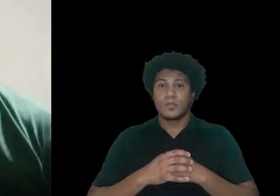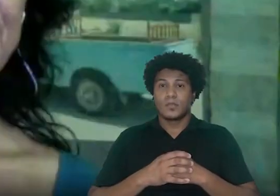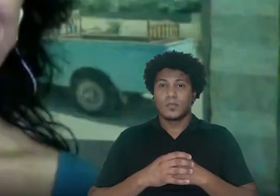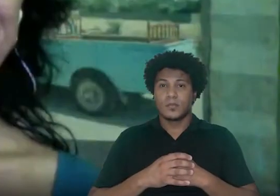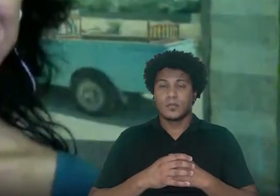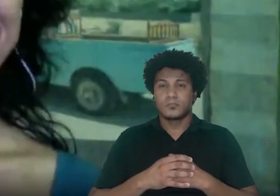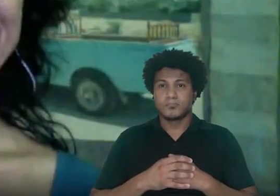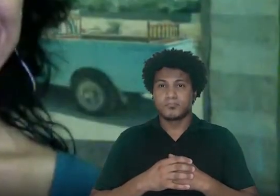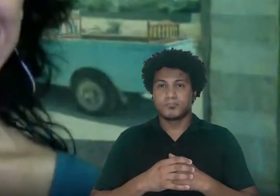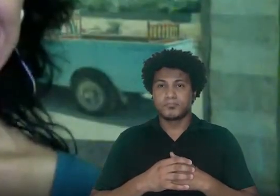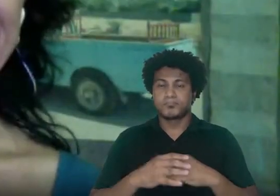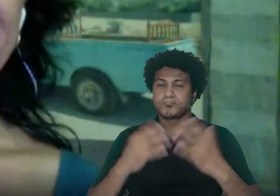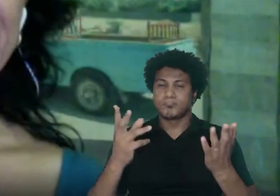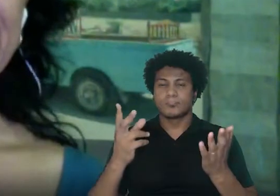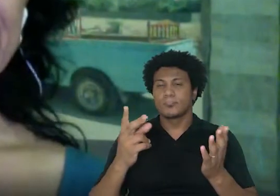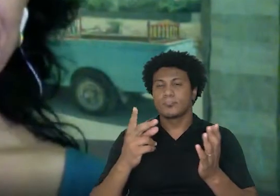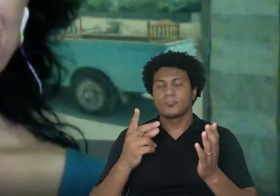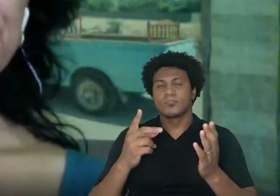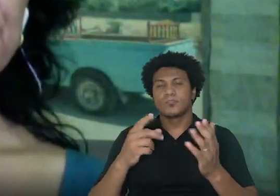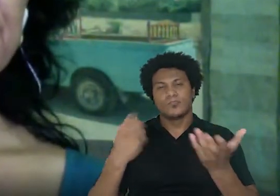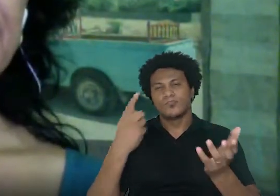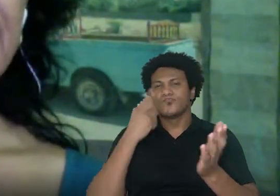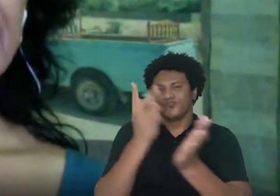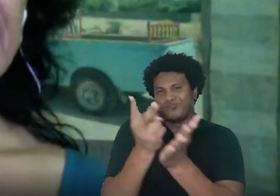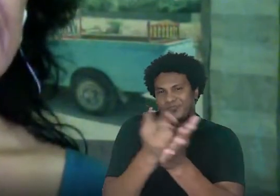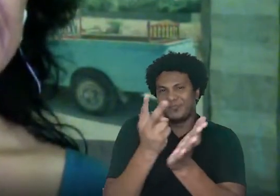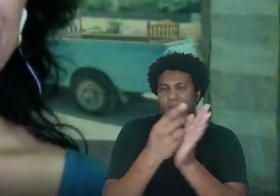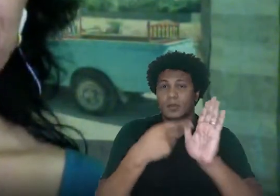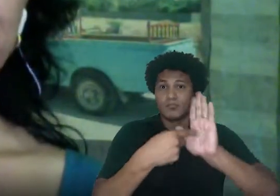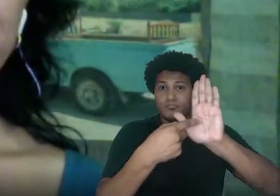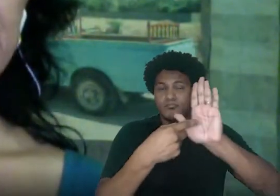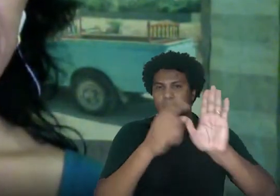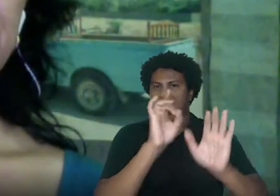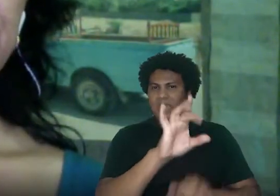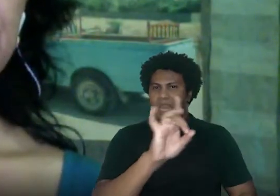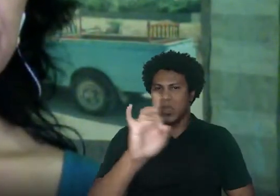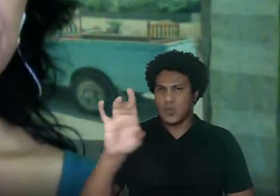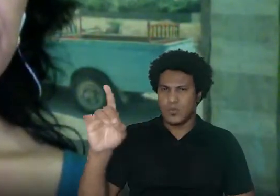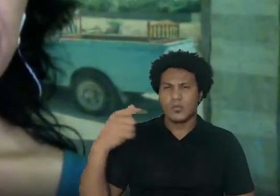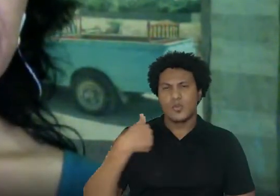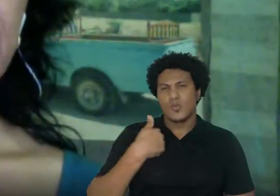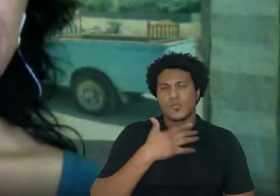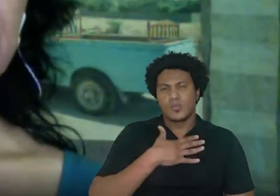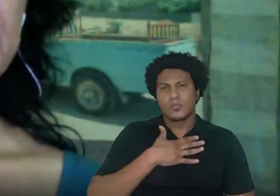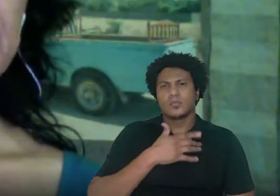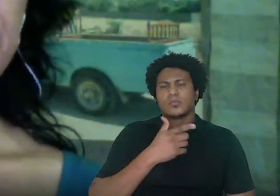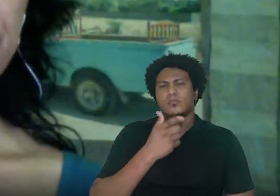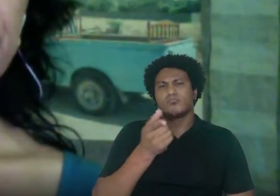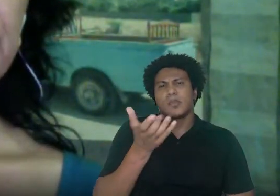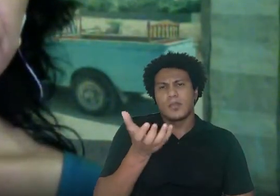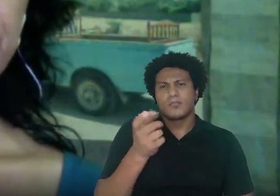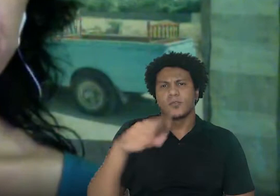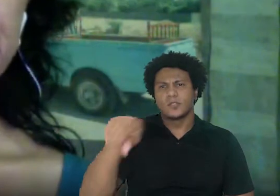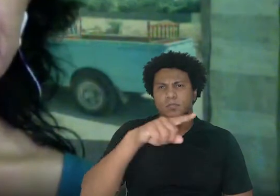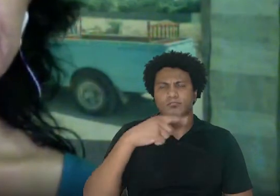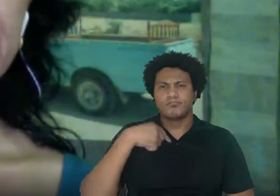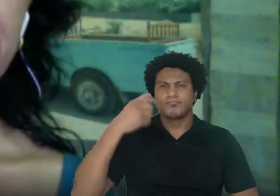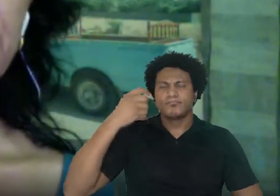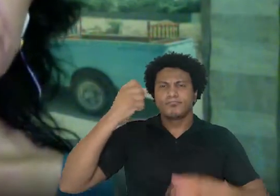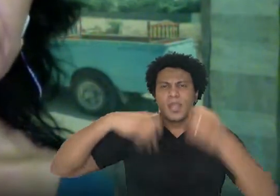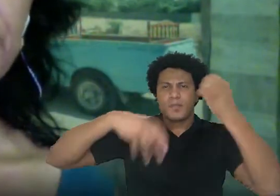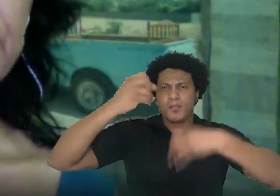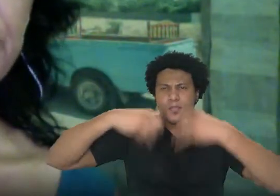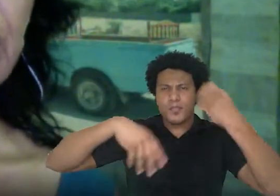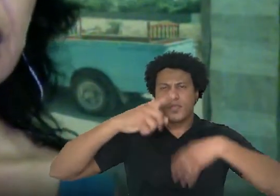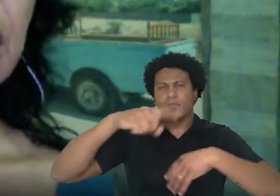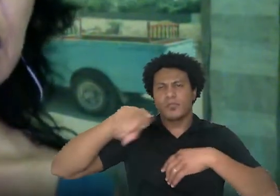É isso. Pronto. Então, dando continuidade à apresentação de cada um de vocês, também